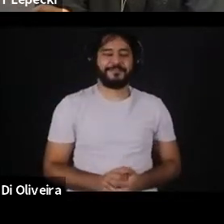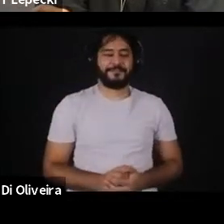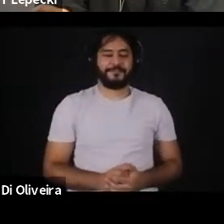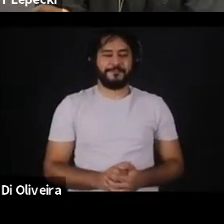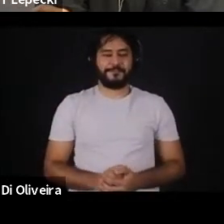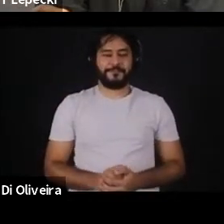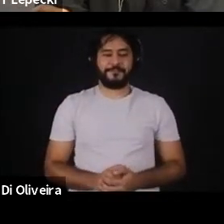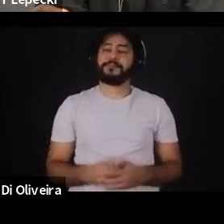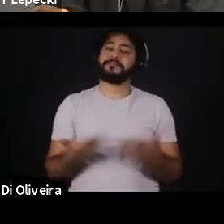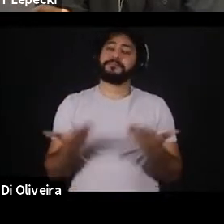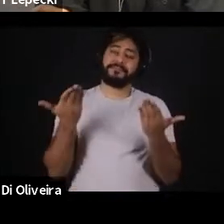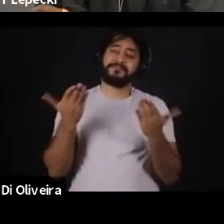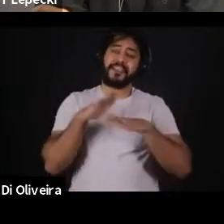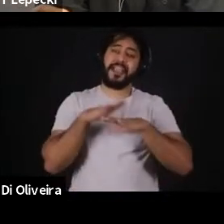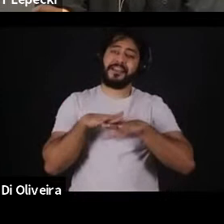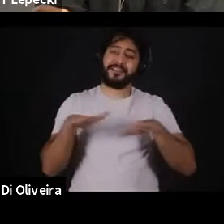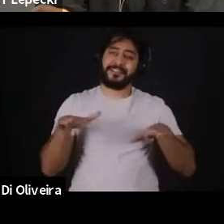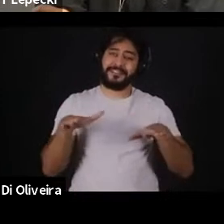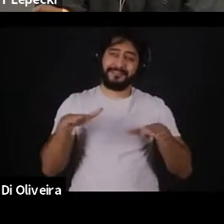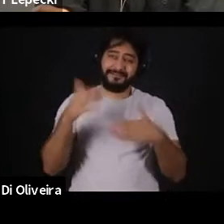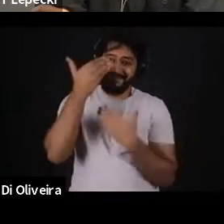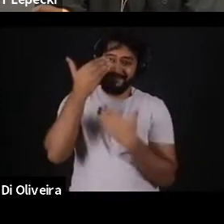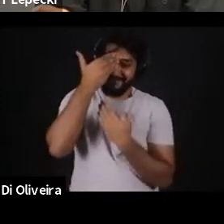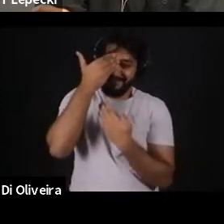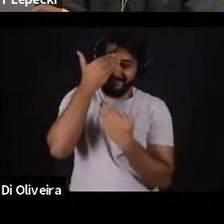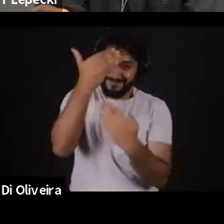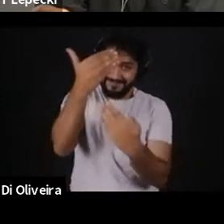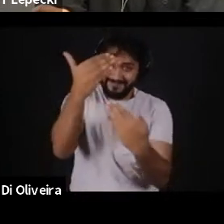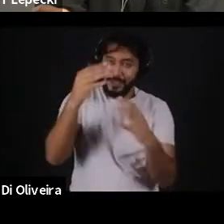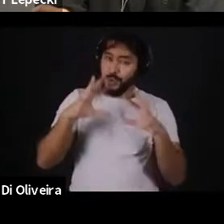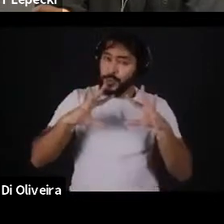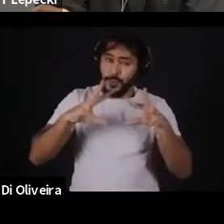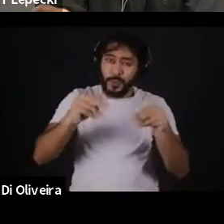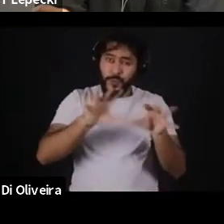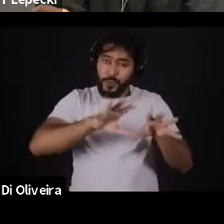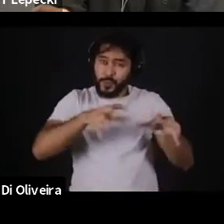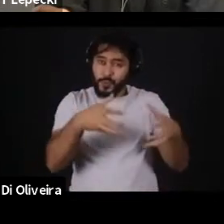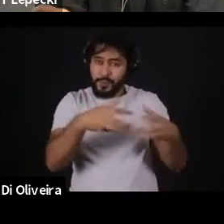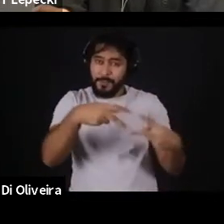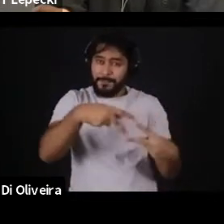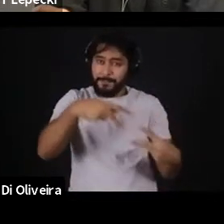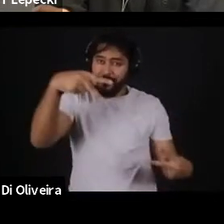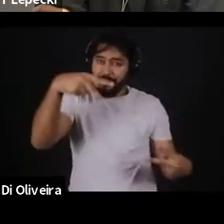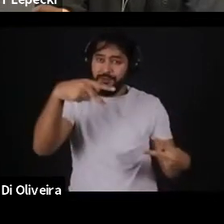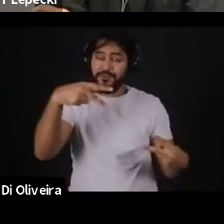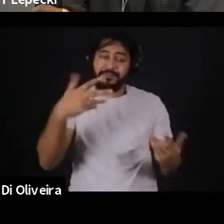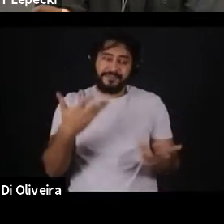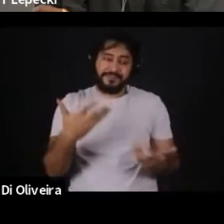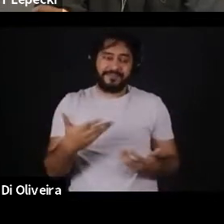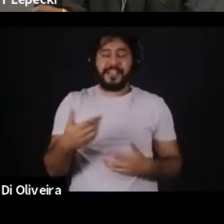E é isso, gente. Agradecer toda a equipe do Pivô, que eu não agradeci assim que eu cheguei.